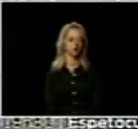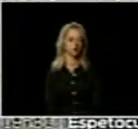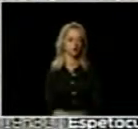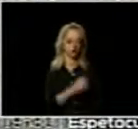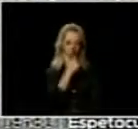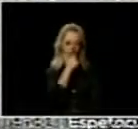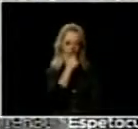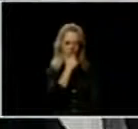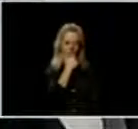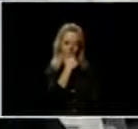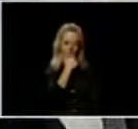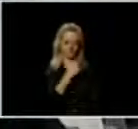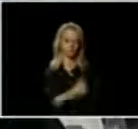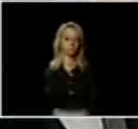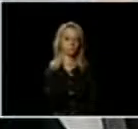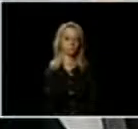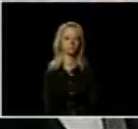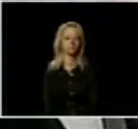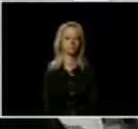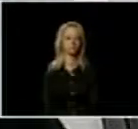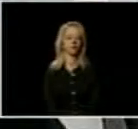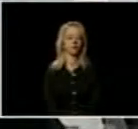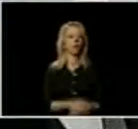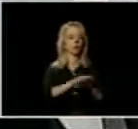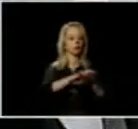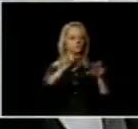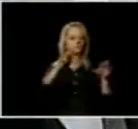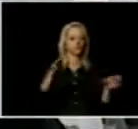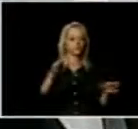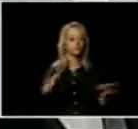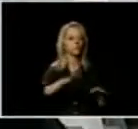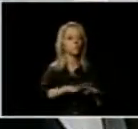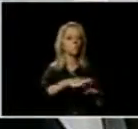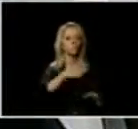das vistas mais bonitas do Brasil.